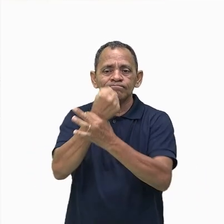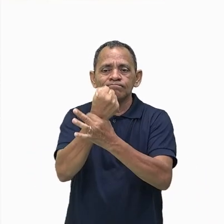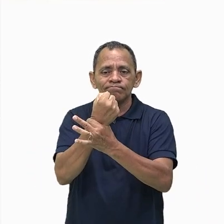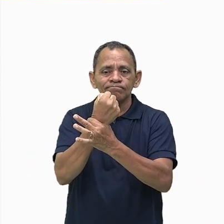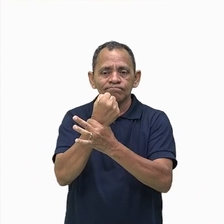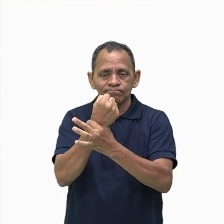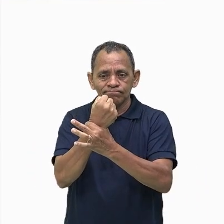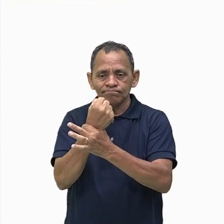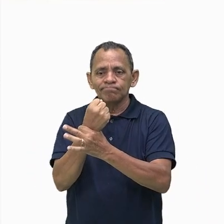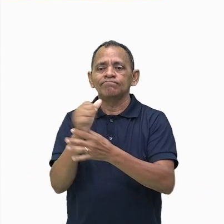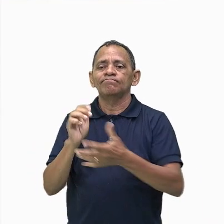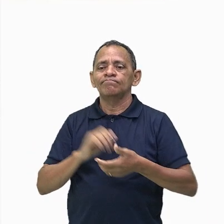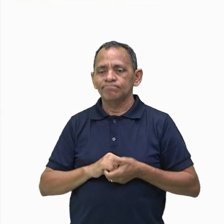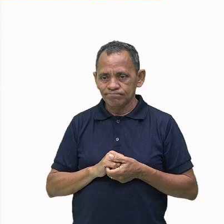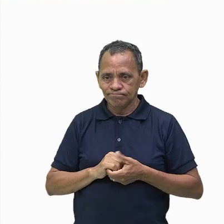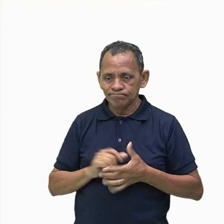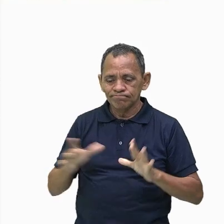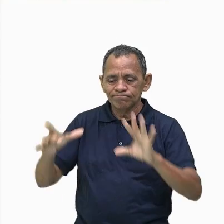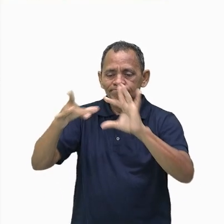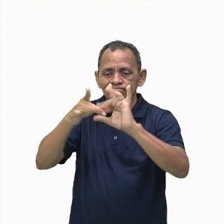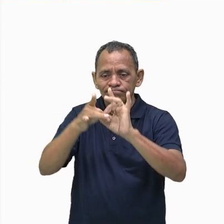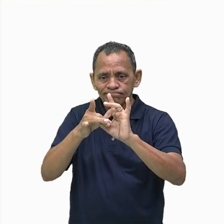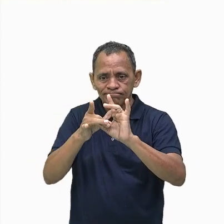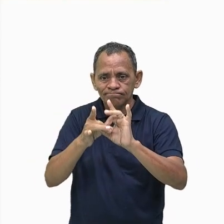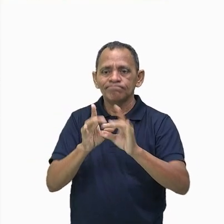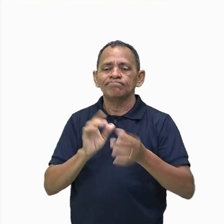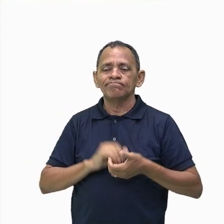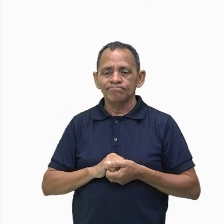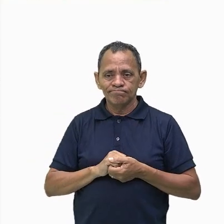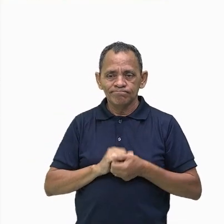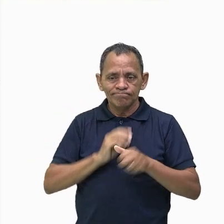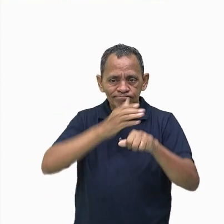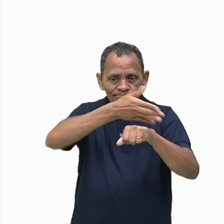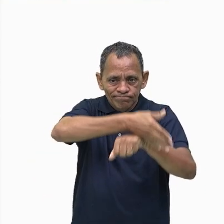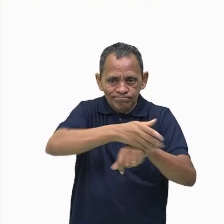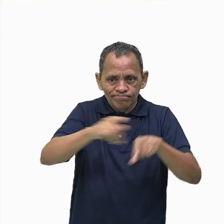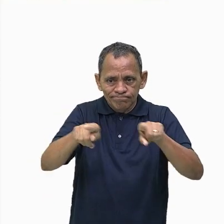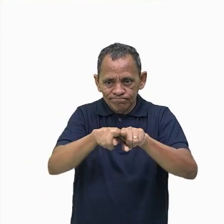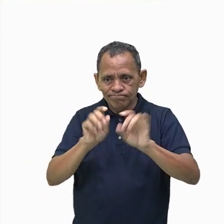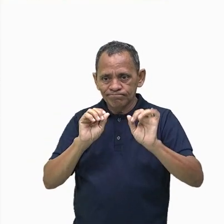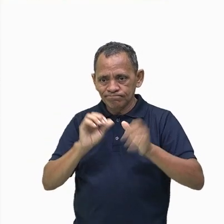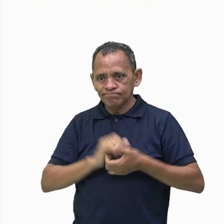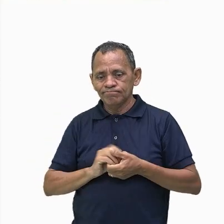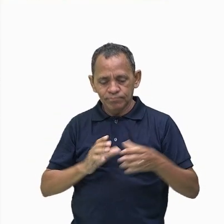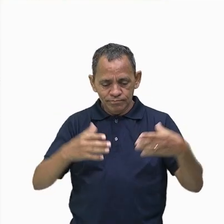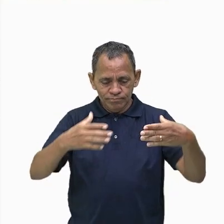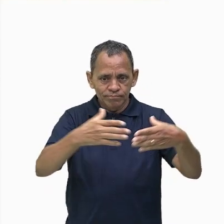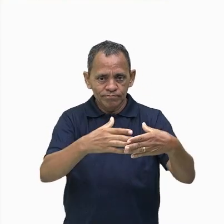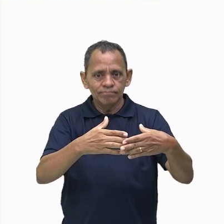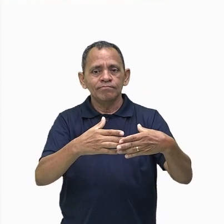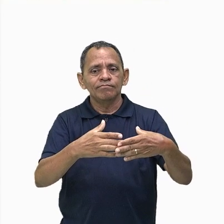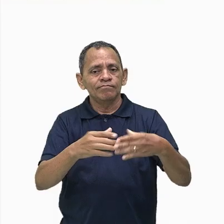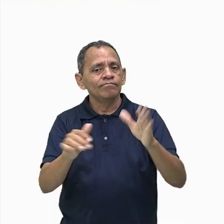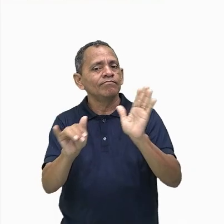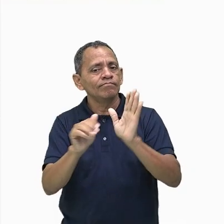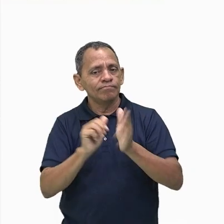de realmente pertencer a um grupo com o qual eles acabam se identificando e se reconhecendo. Podemos ver aí,